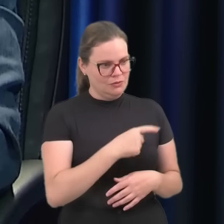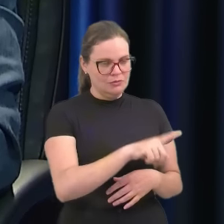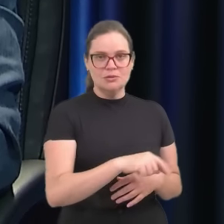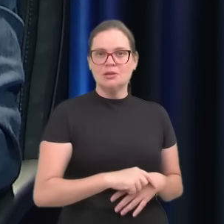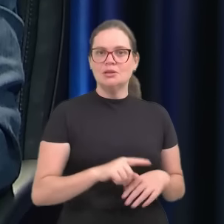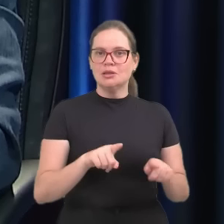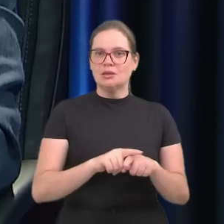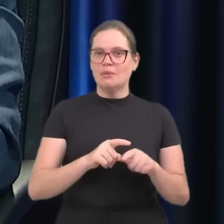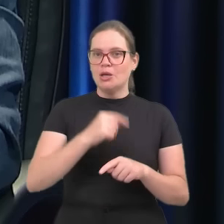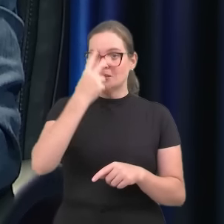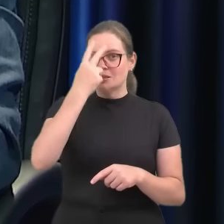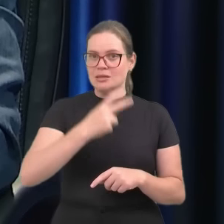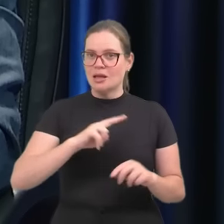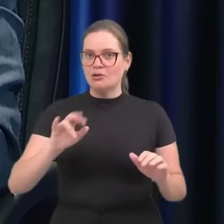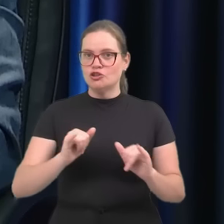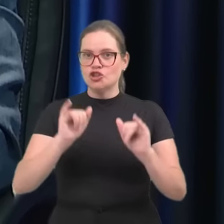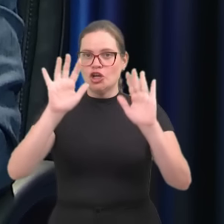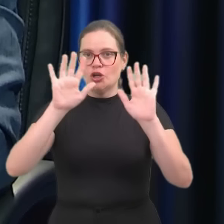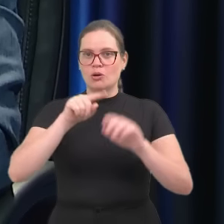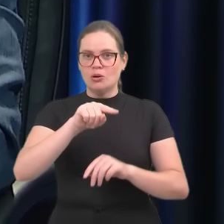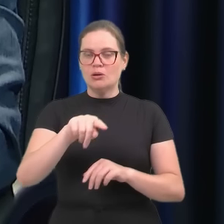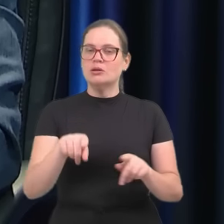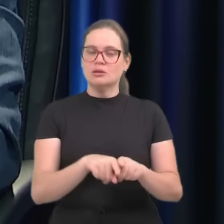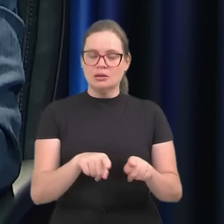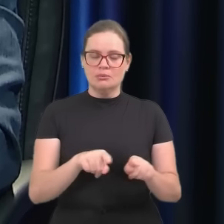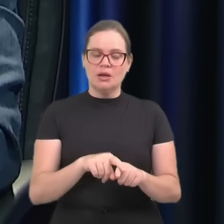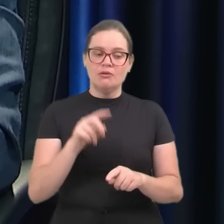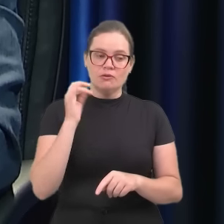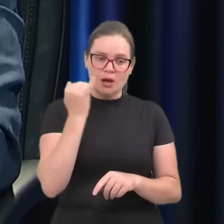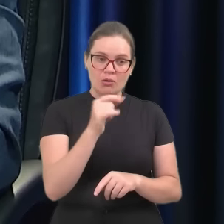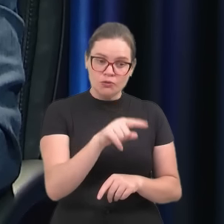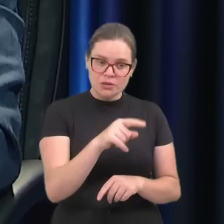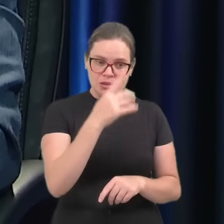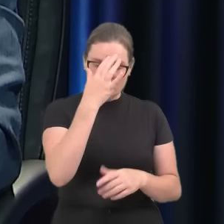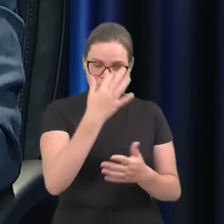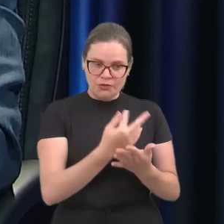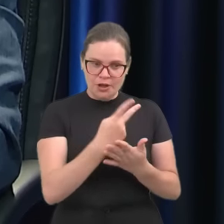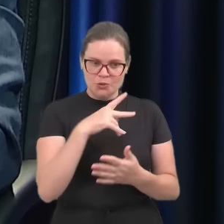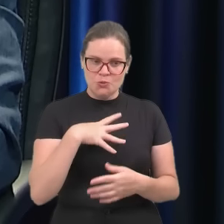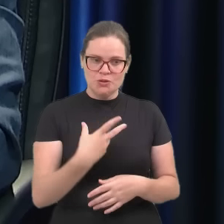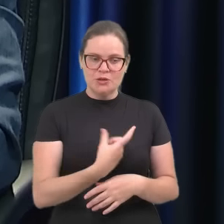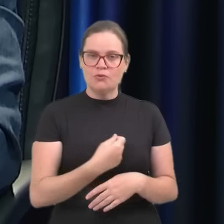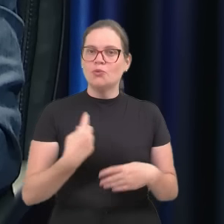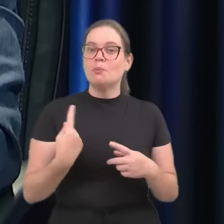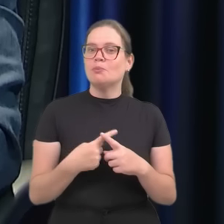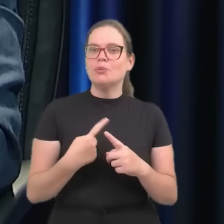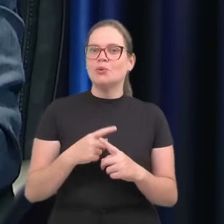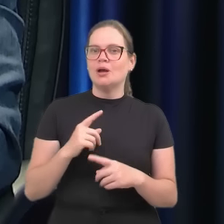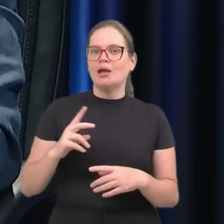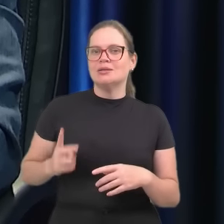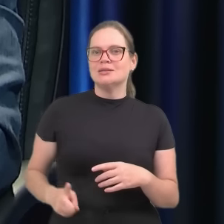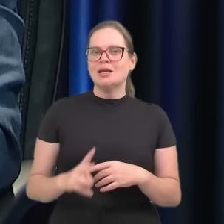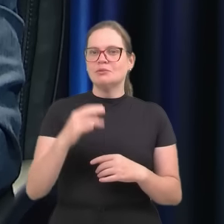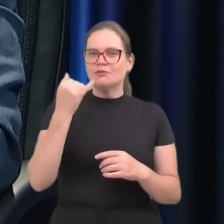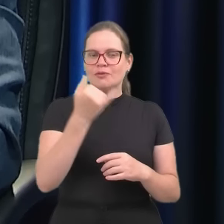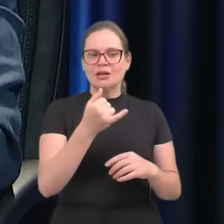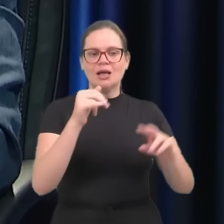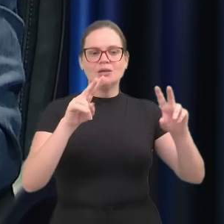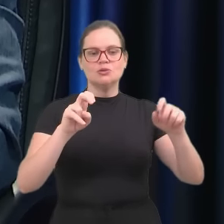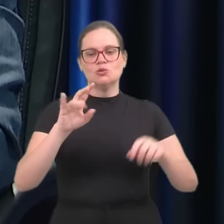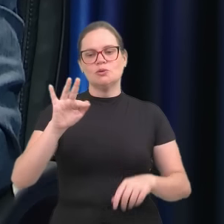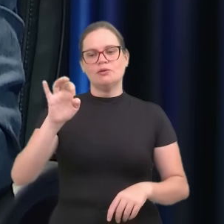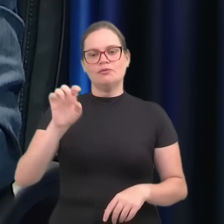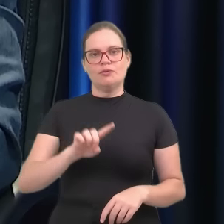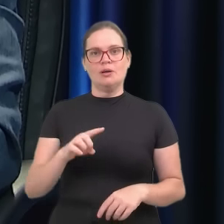salvou. Glória a Deus. Então ele sempre complementava com essa palavra. Por quê? Porque o milagre não é para dizer que Jesus